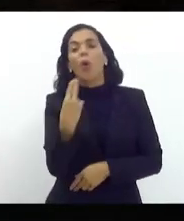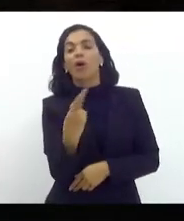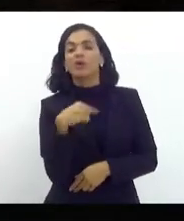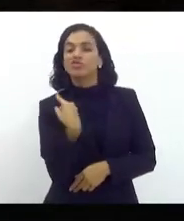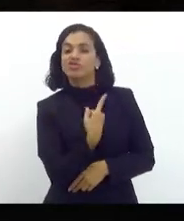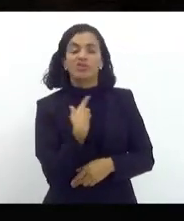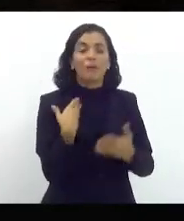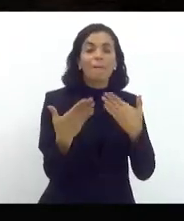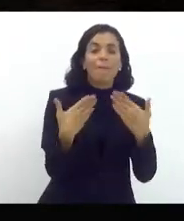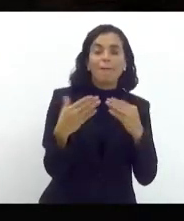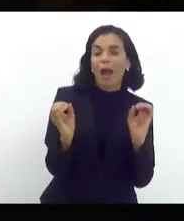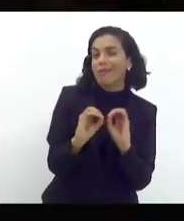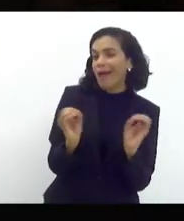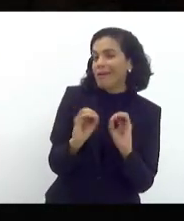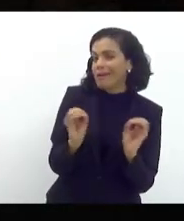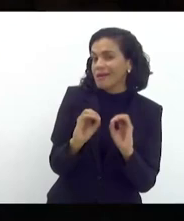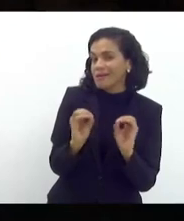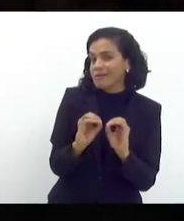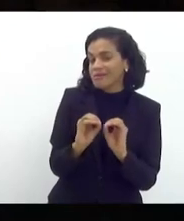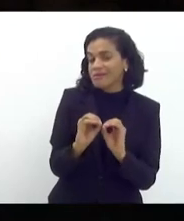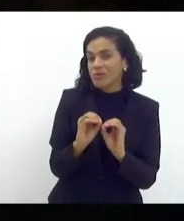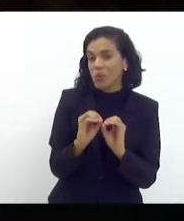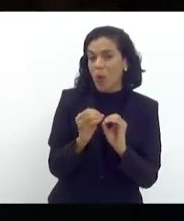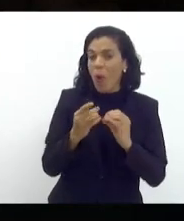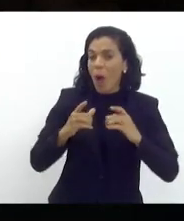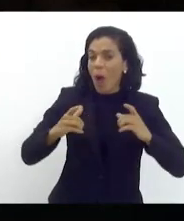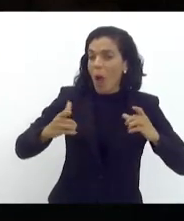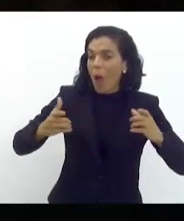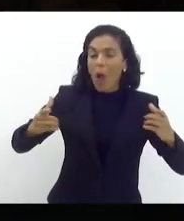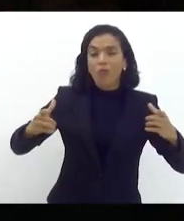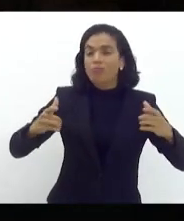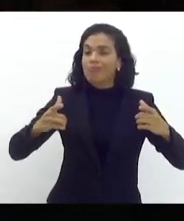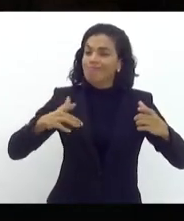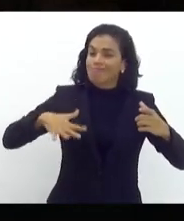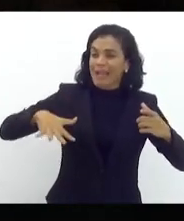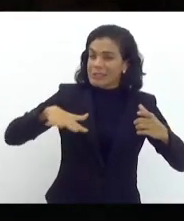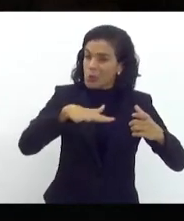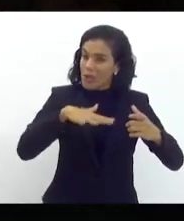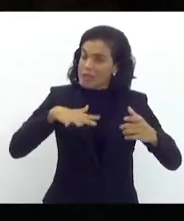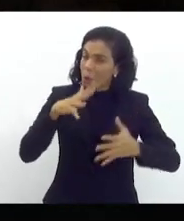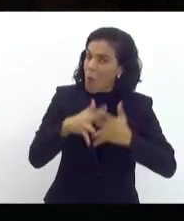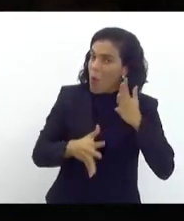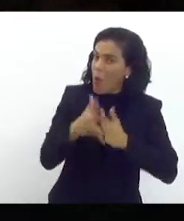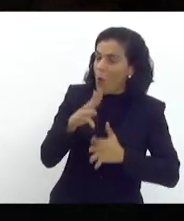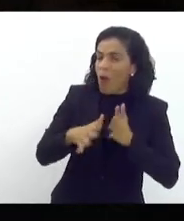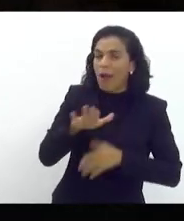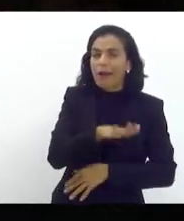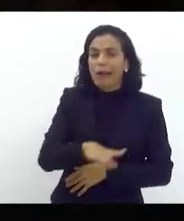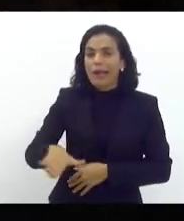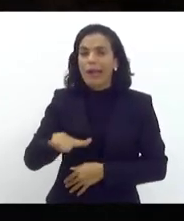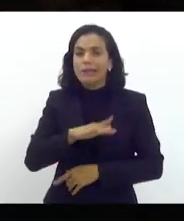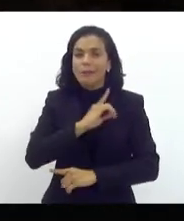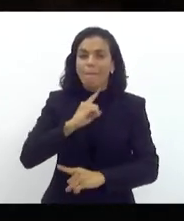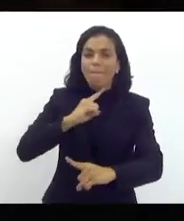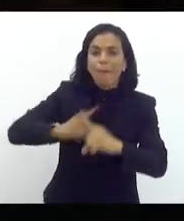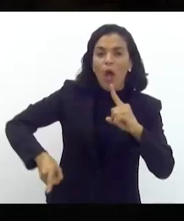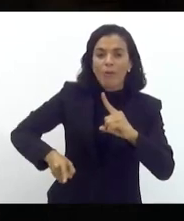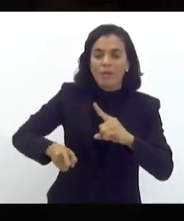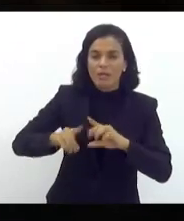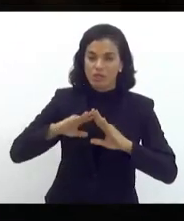falar aqui do tamanho do abismo que se tem quando crianças não conseguem ir à escola